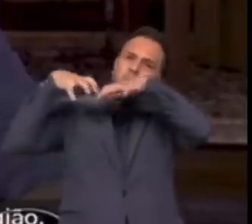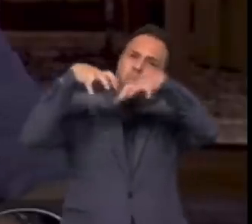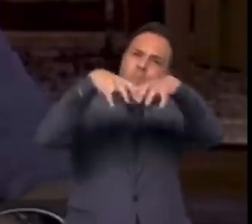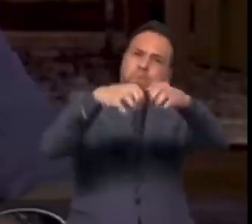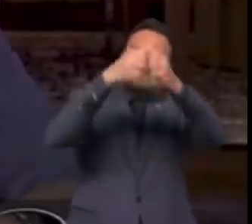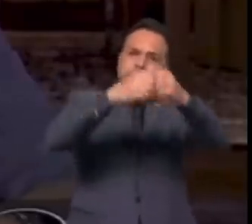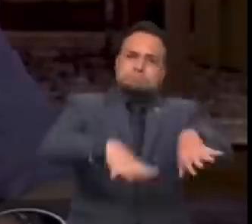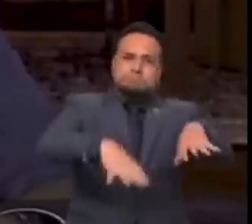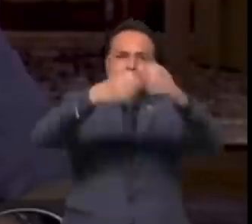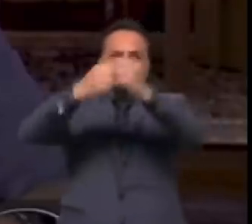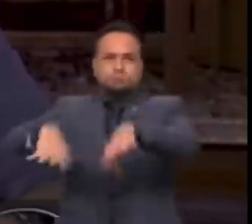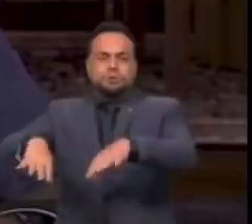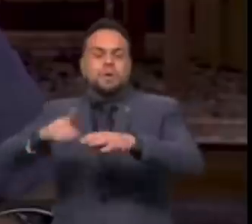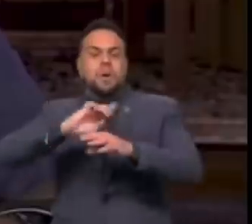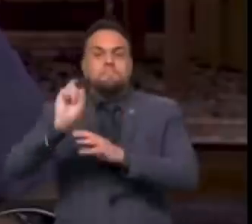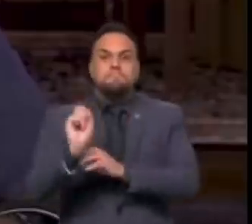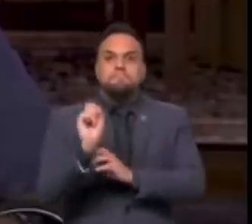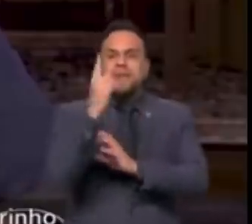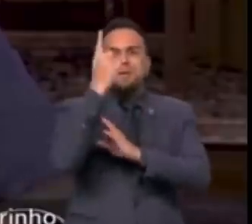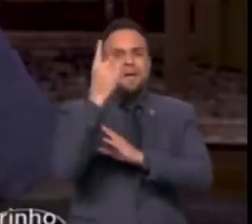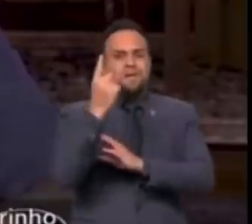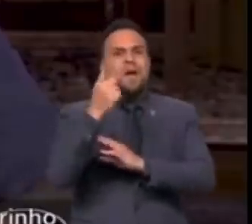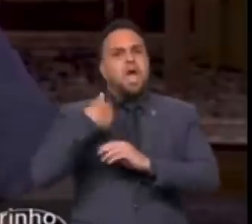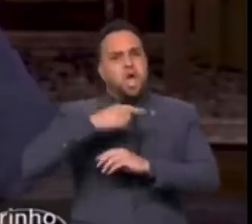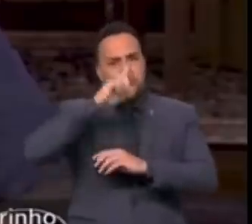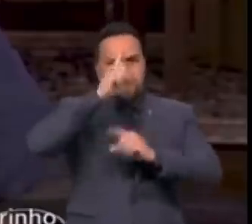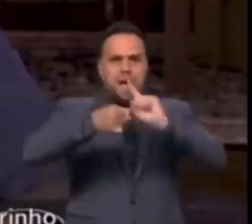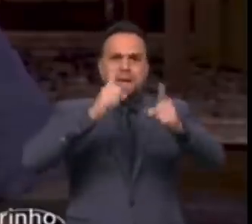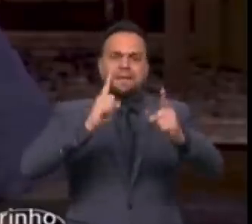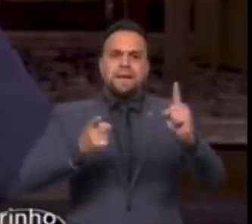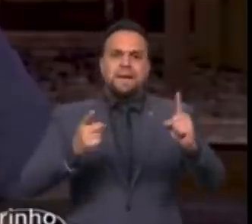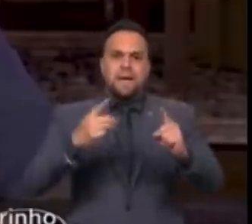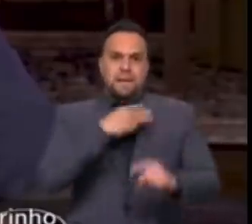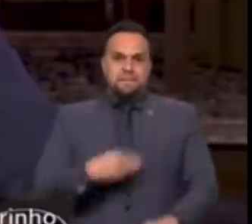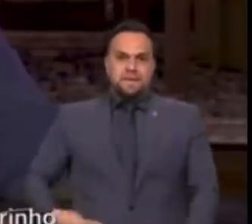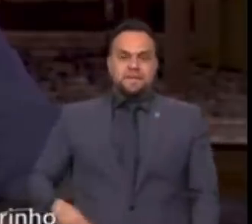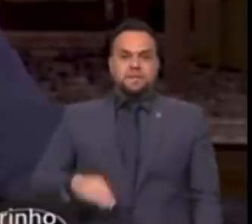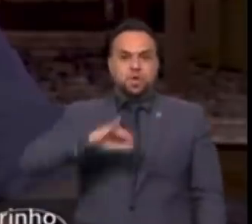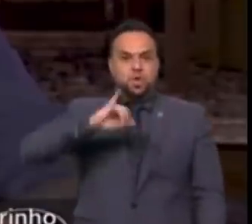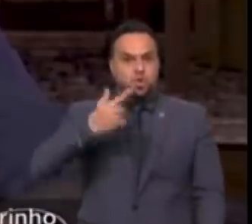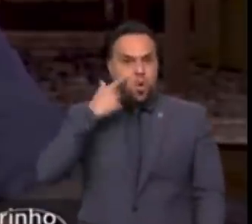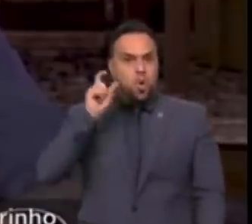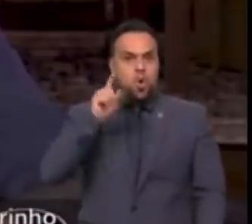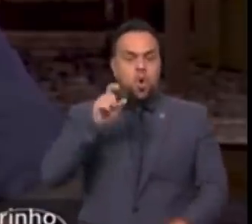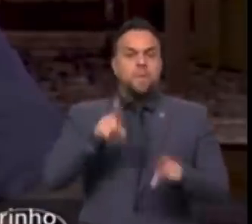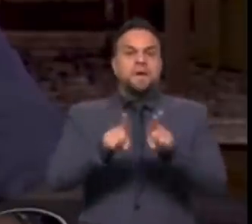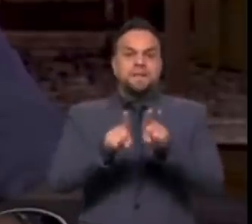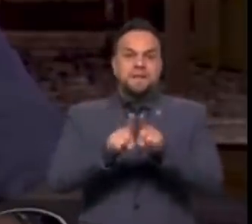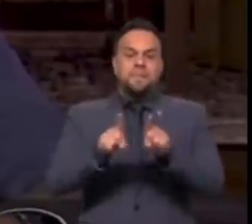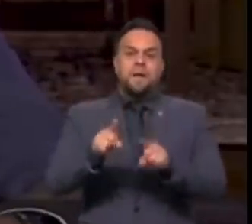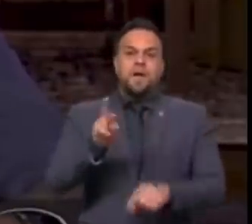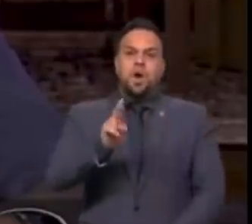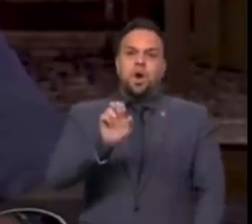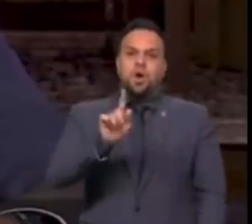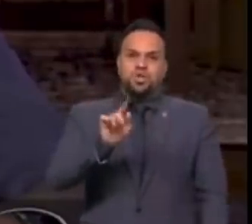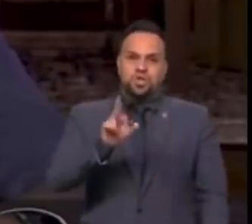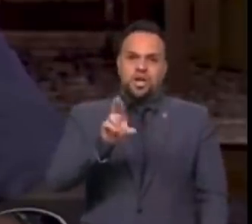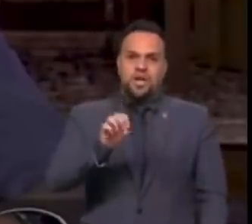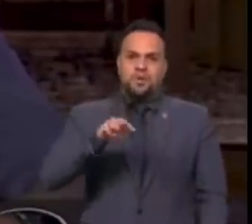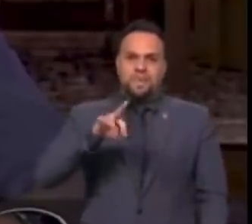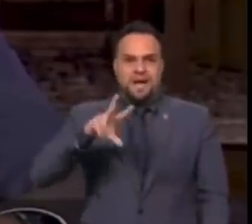chuvas na região eu vejo o Primeiro Momento determinei que os ministros João Roma e Rogério Marinho